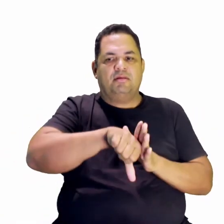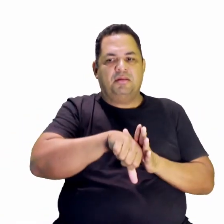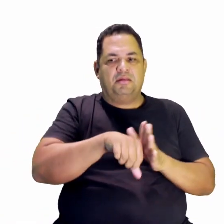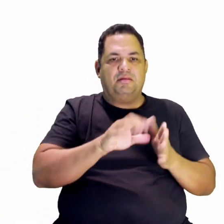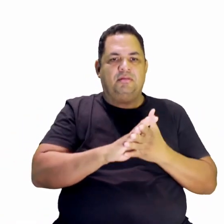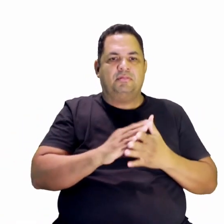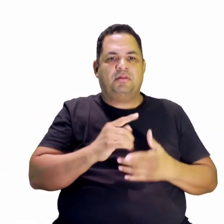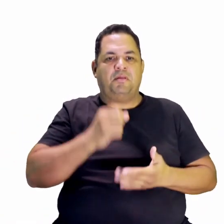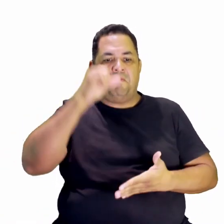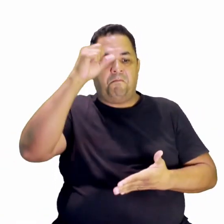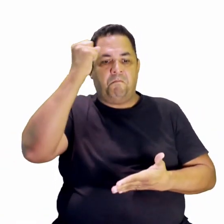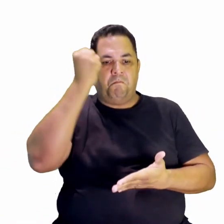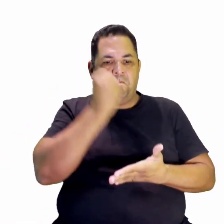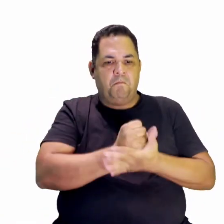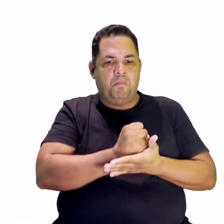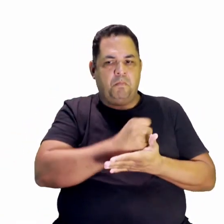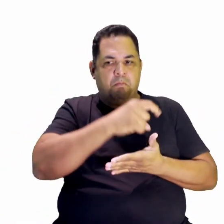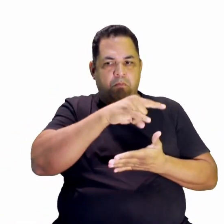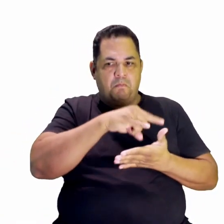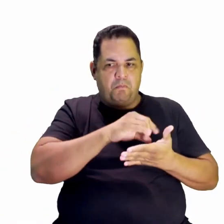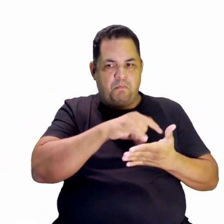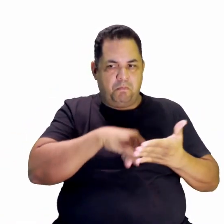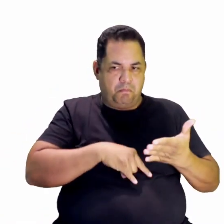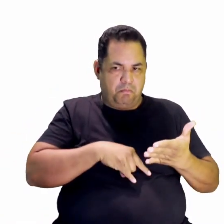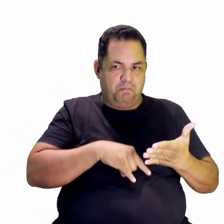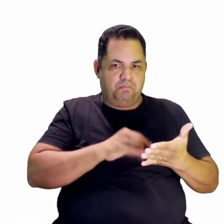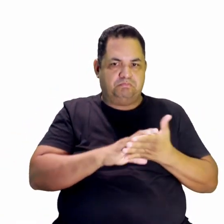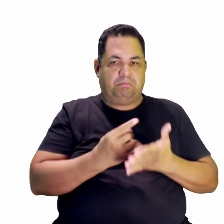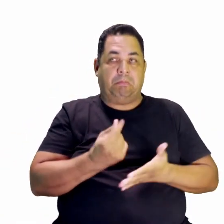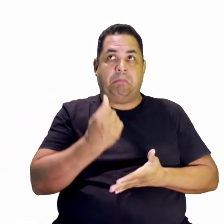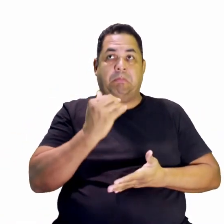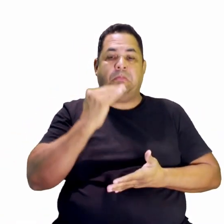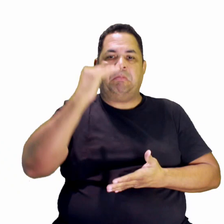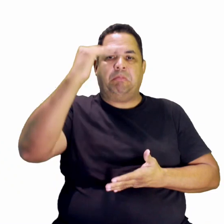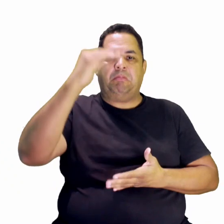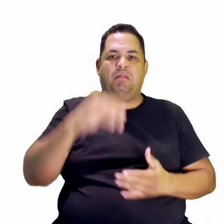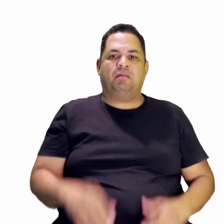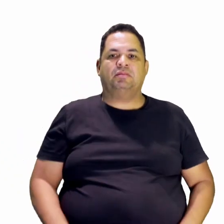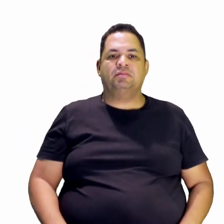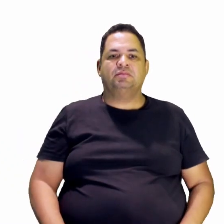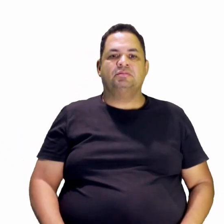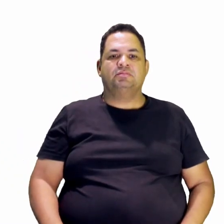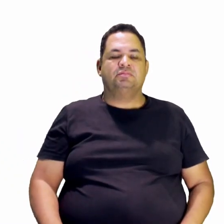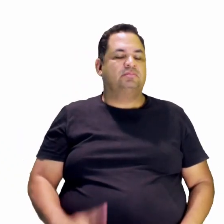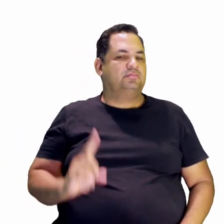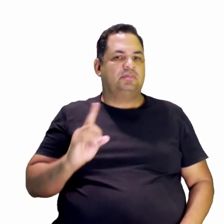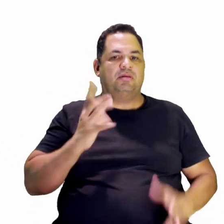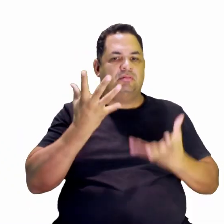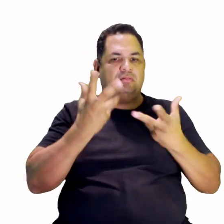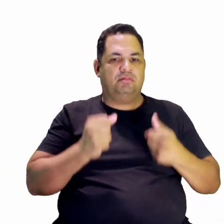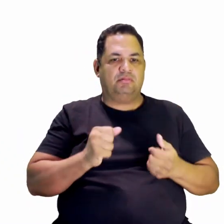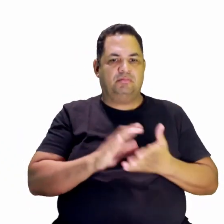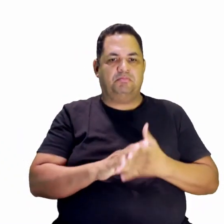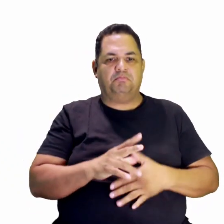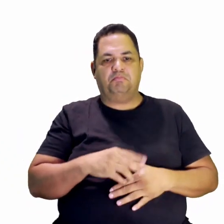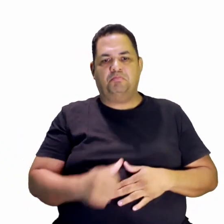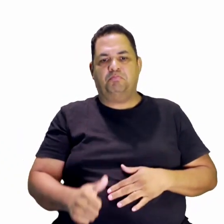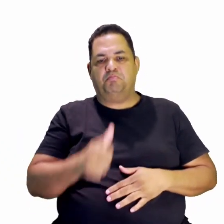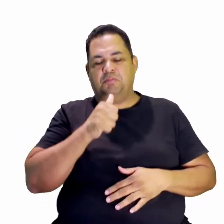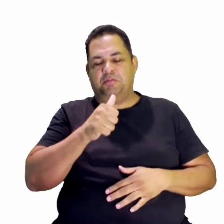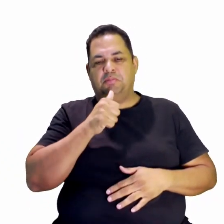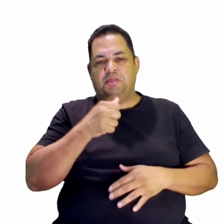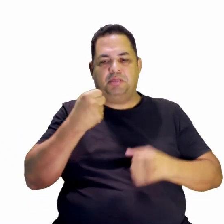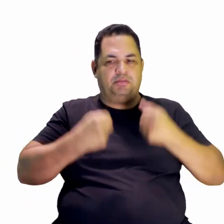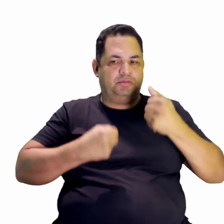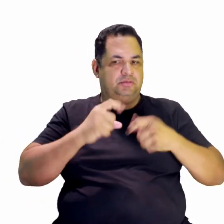multa pesada até 6 meses de prisão. Brasil, a maioria dos países do mundo, né? Eles não aprovam a medida de direção e